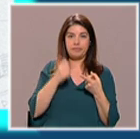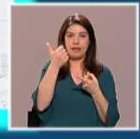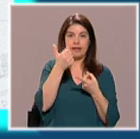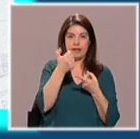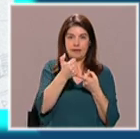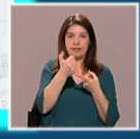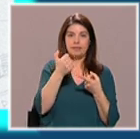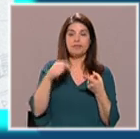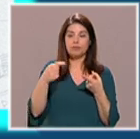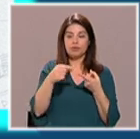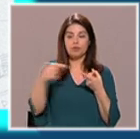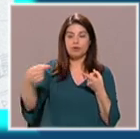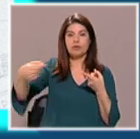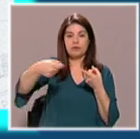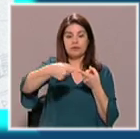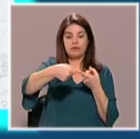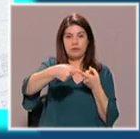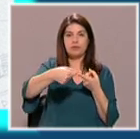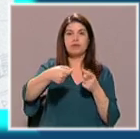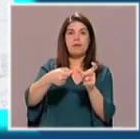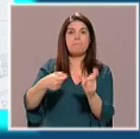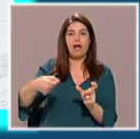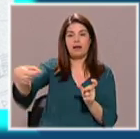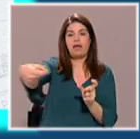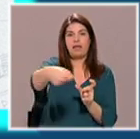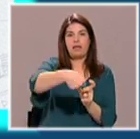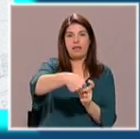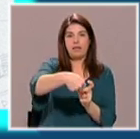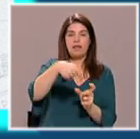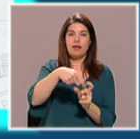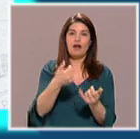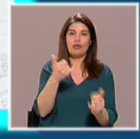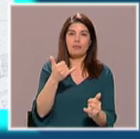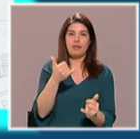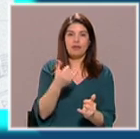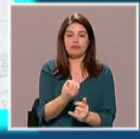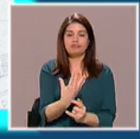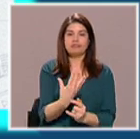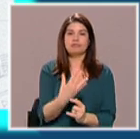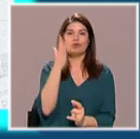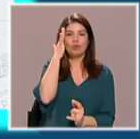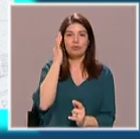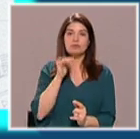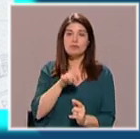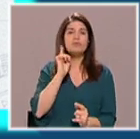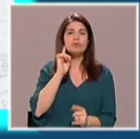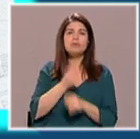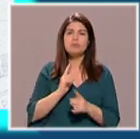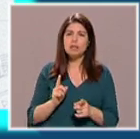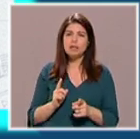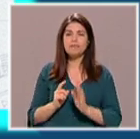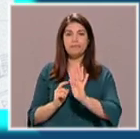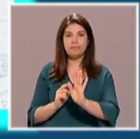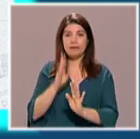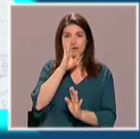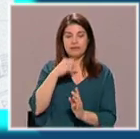é colocada na palheta e o dispositivo faz automaticamente a sua medição. Qual a importância disto? Se nós soubermos